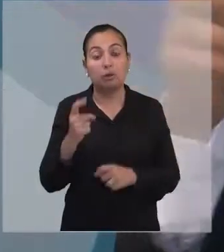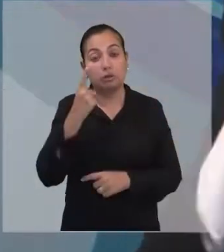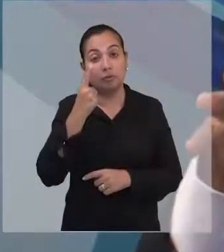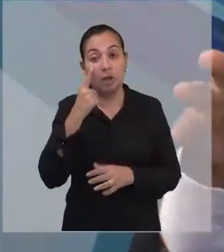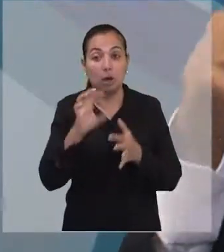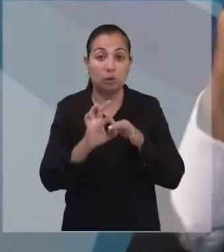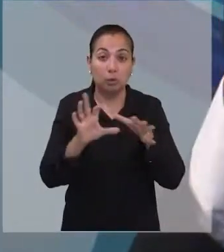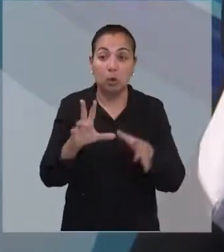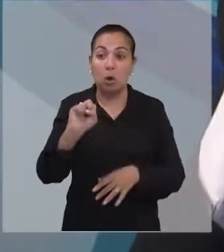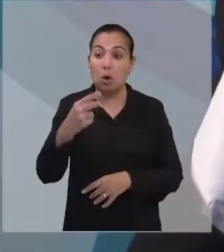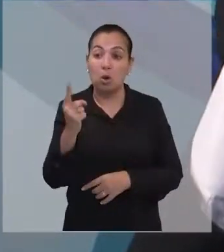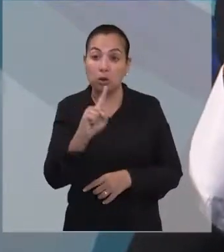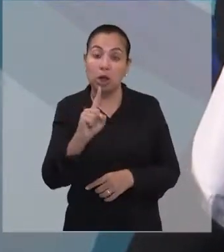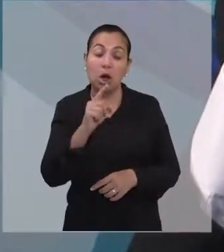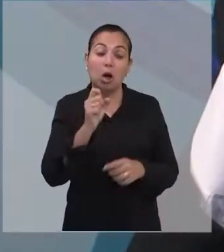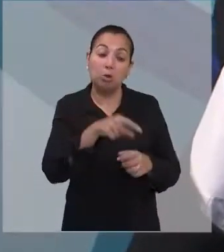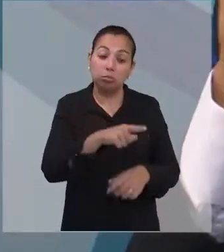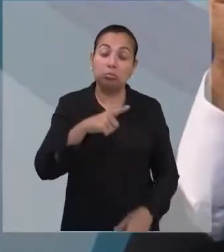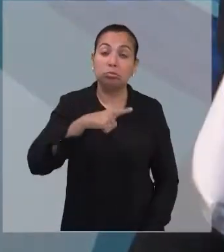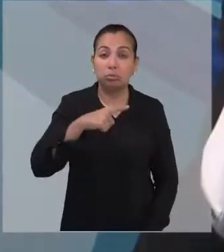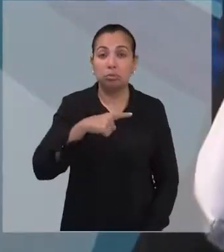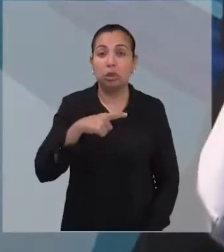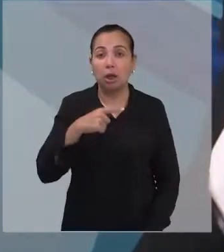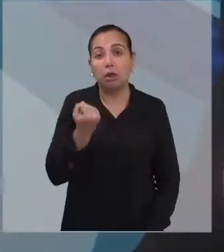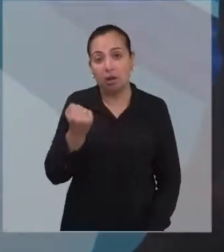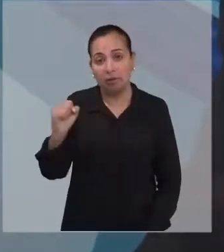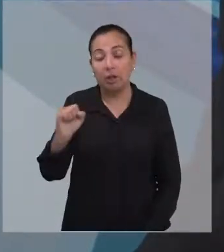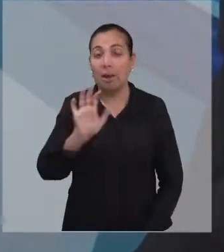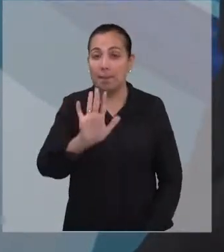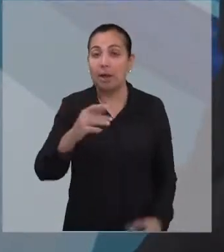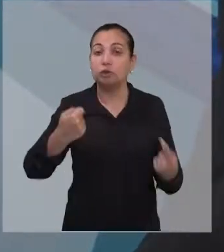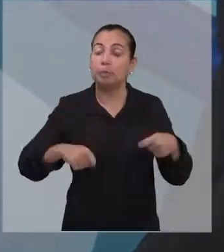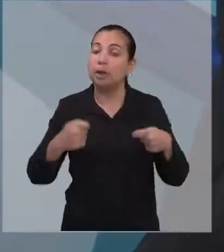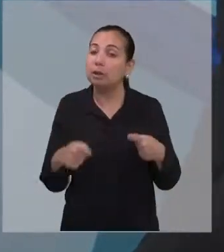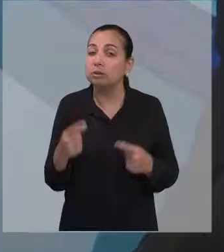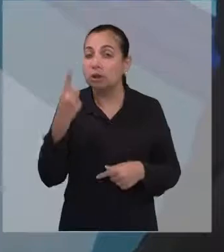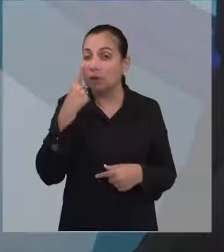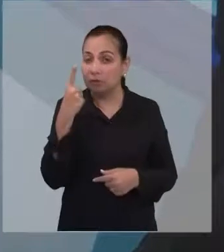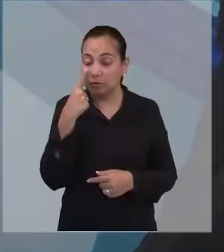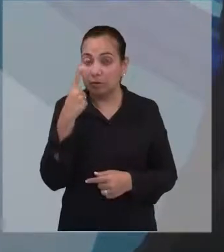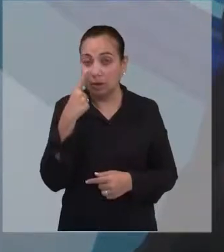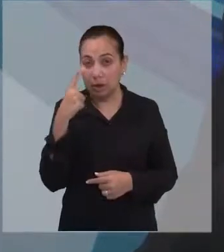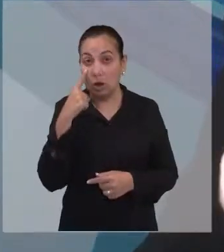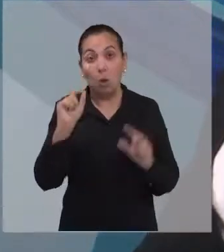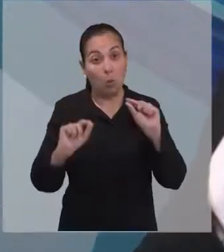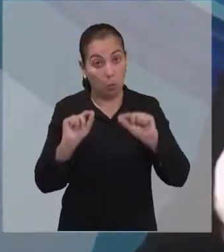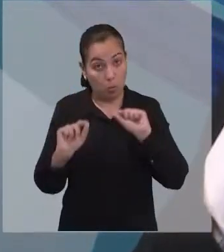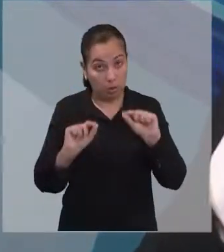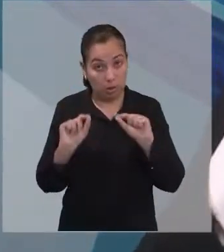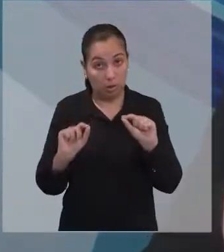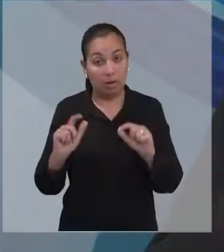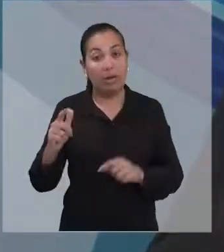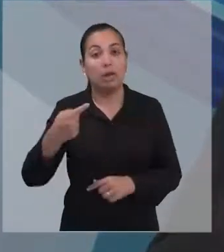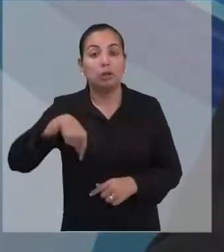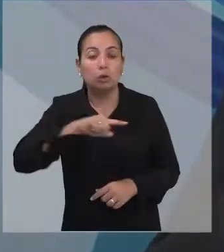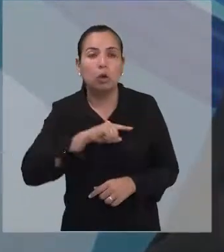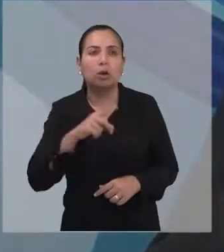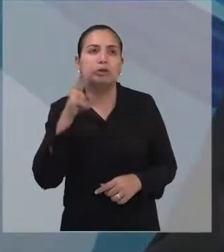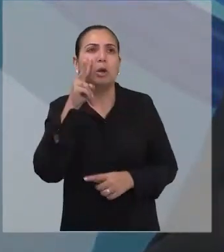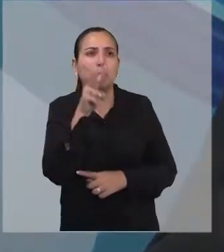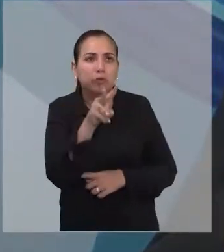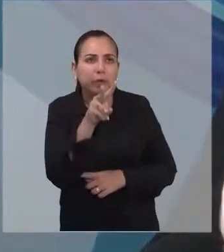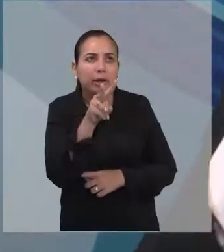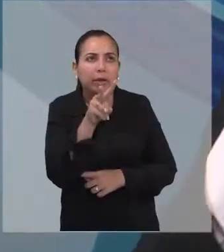autorização, em sede de defesa. Mas é preciso considerar que estamos fazendo muita interpretação.